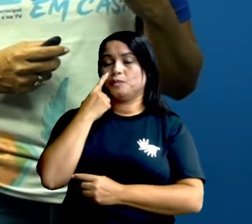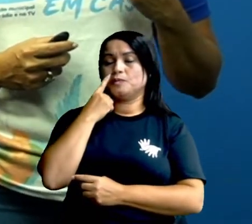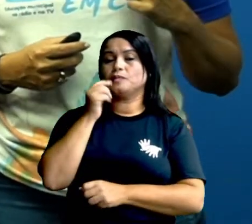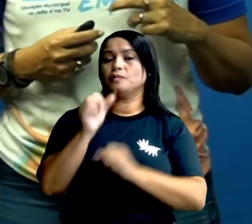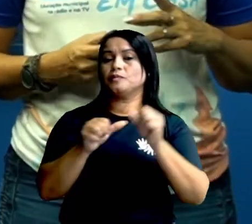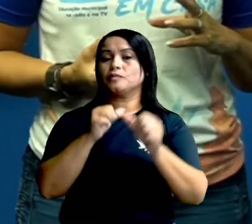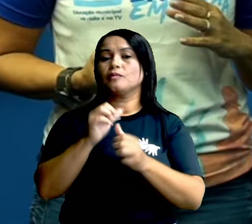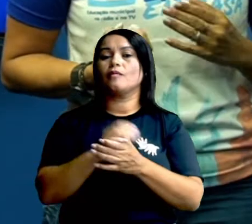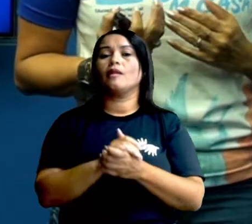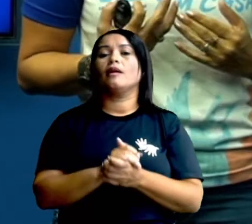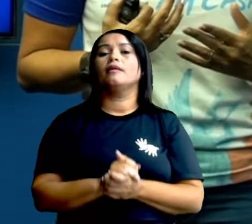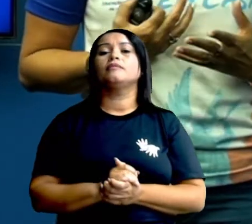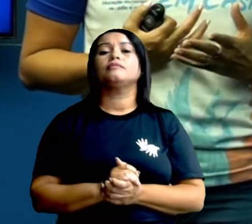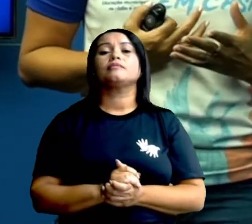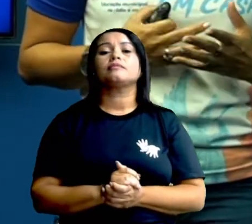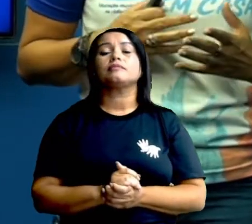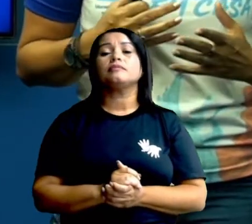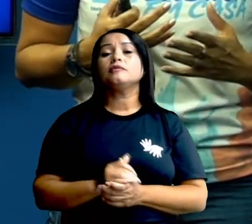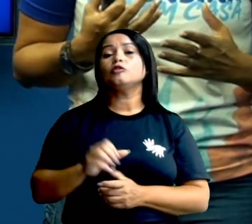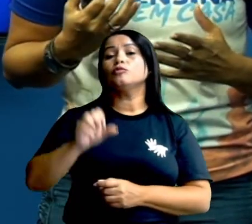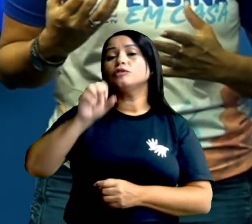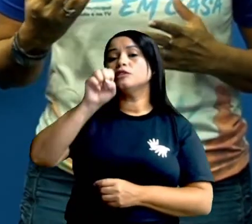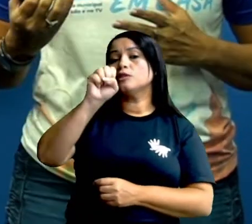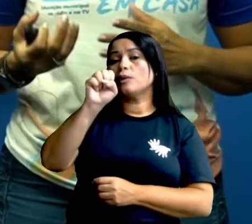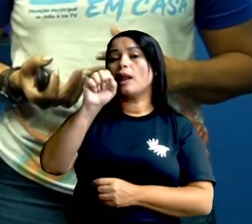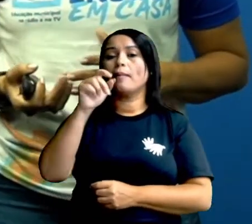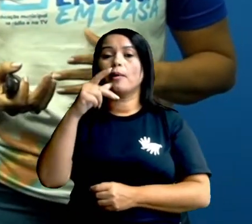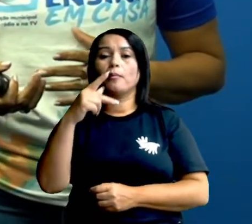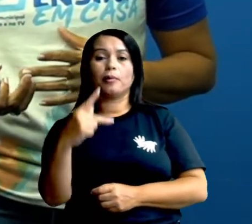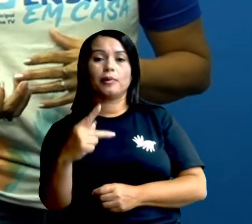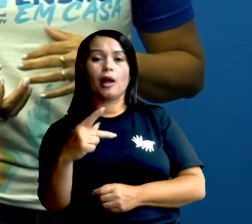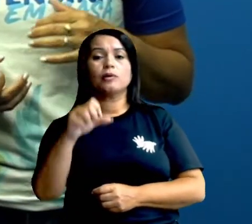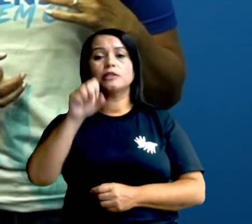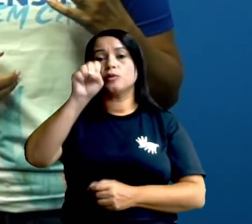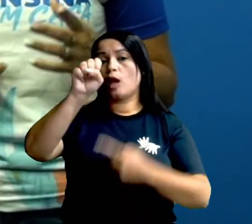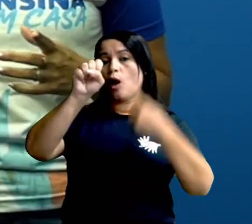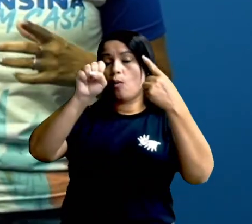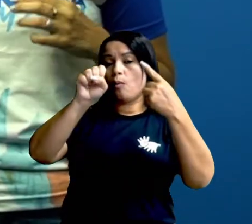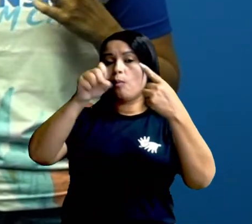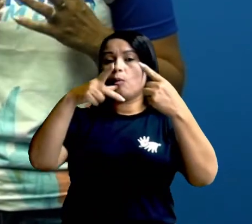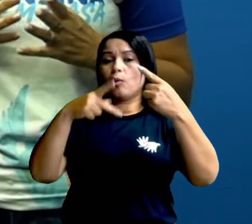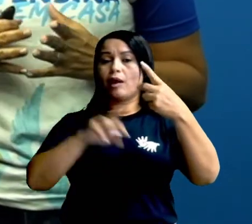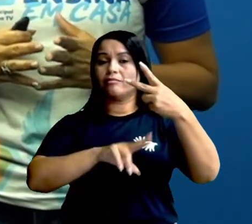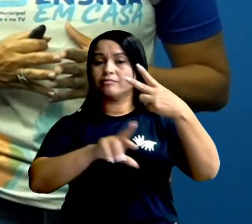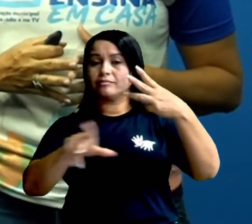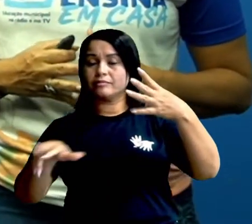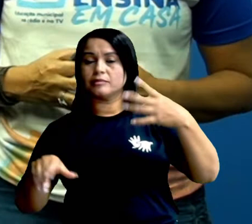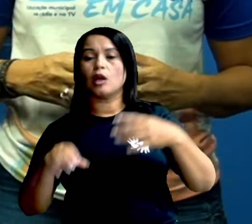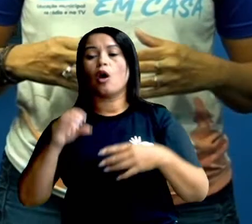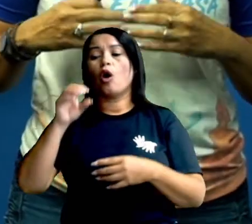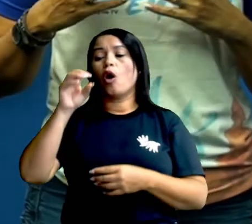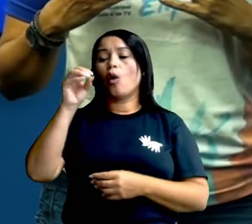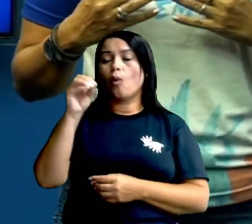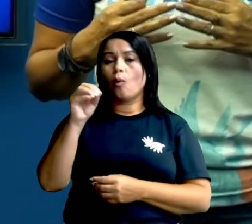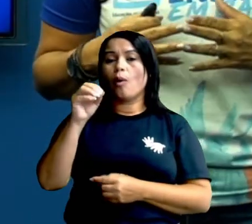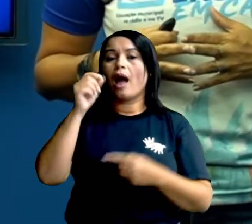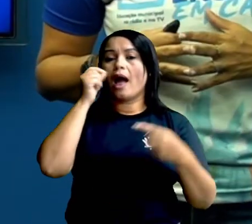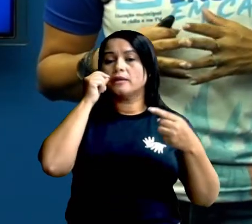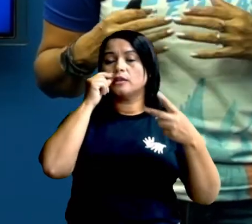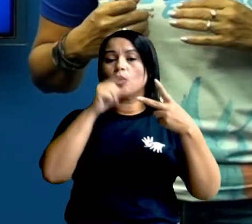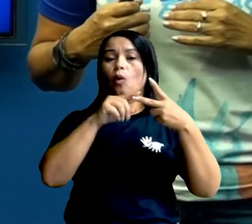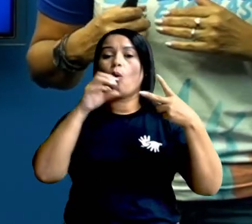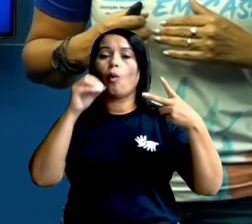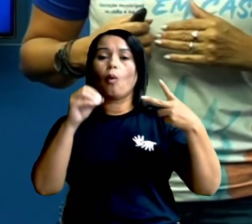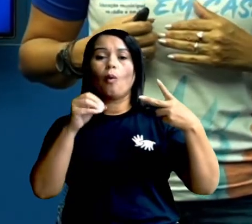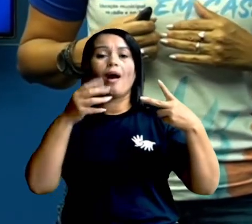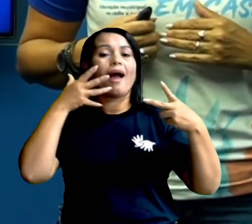eu vou alterar do singular para o plural. Então, eu tenho o ratinho, o